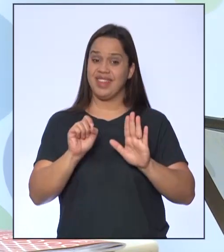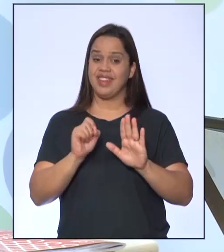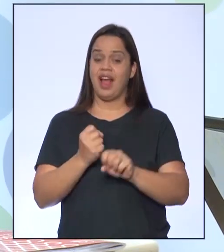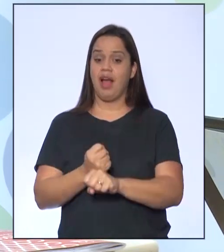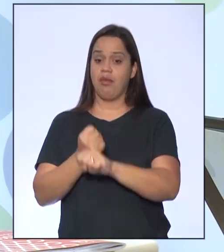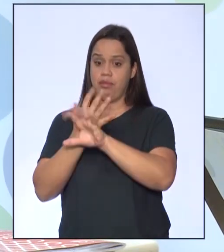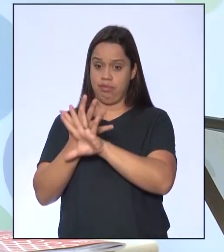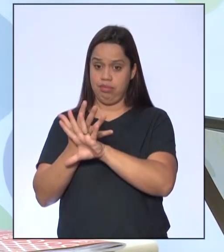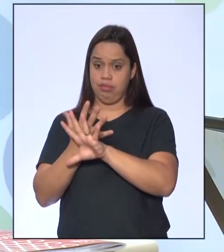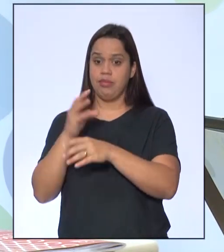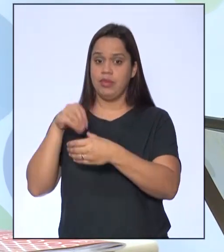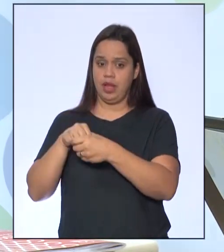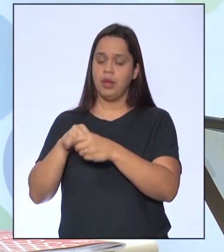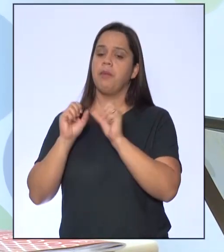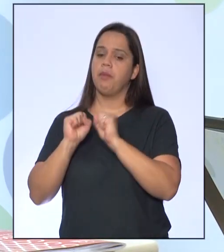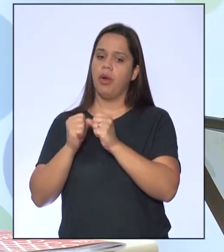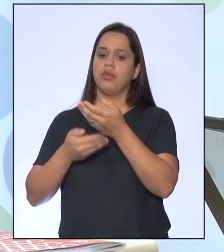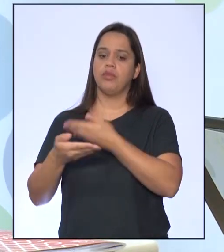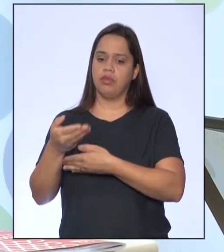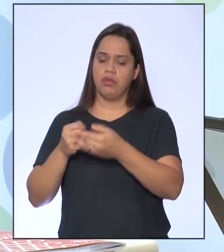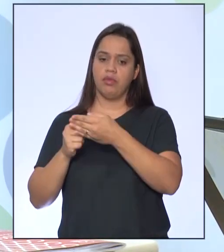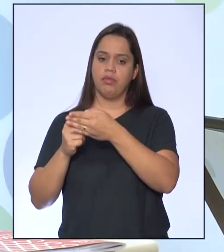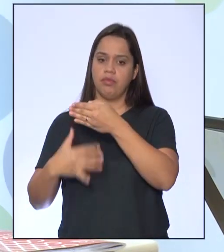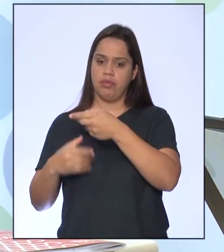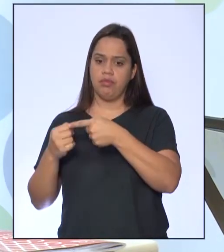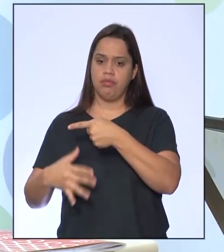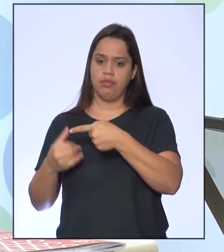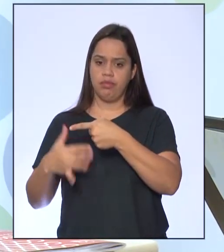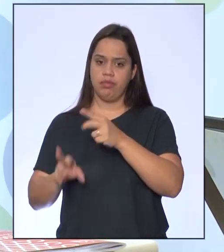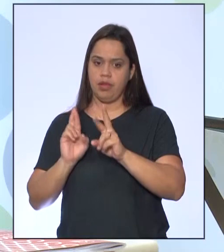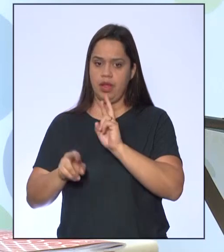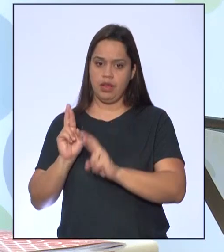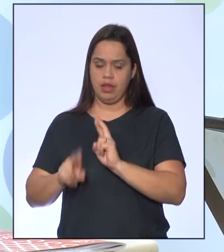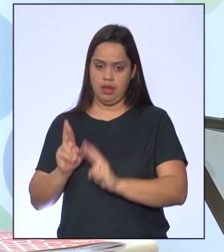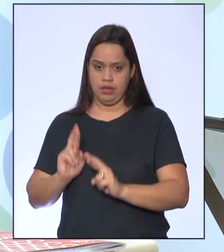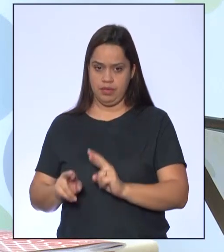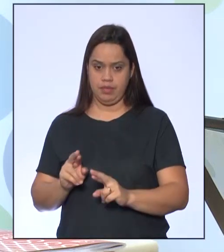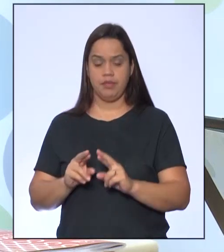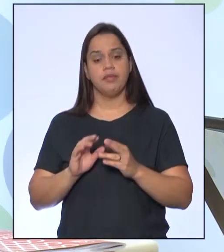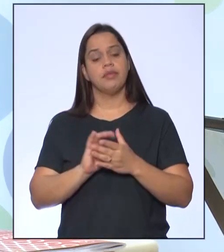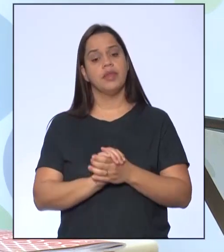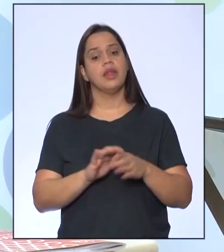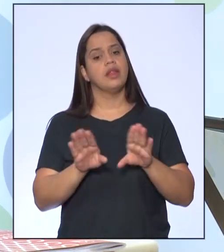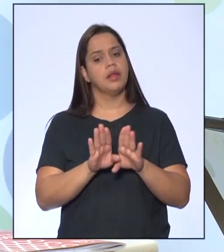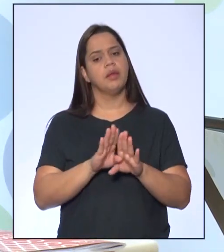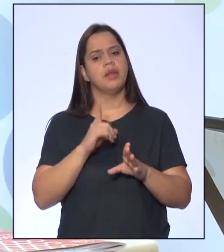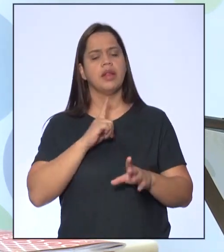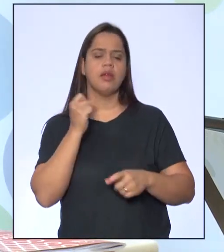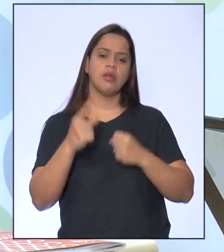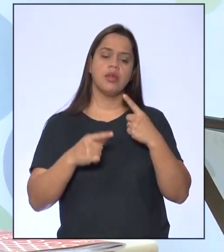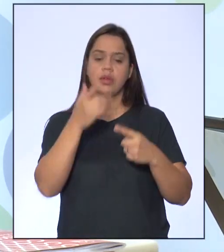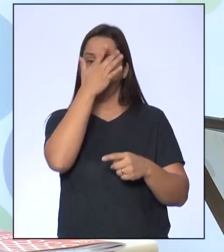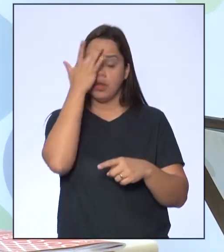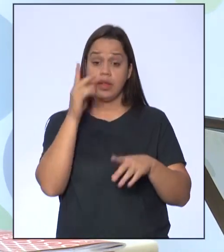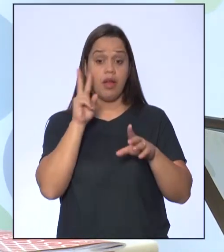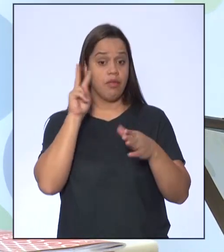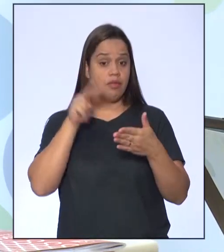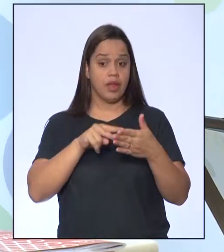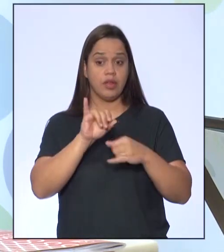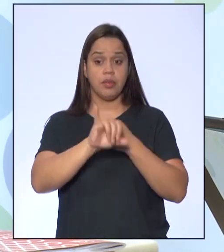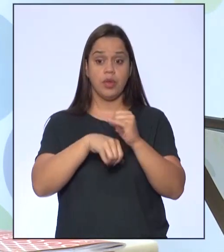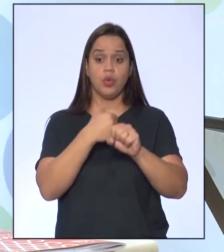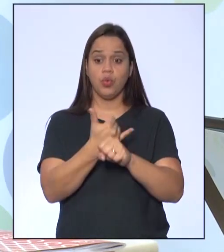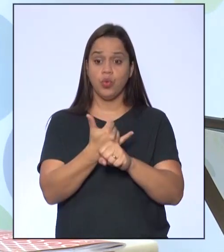no aplicativo, aí anota direto no chat. E também tem algumas pessoas assistindo pelo YouTube.